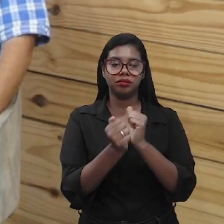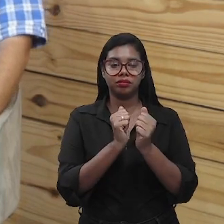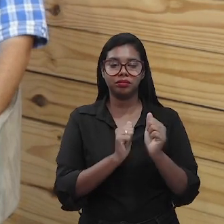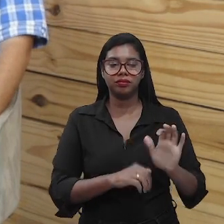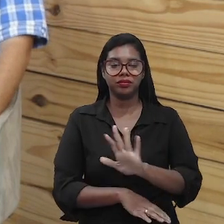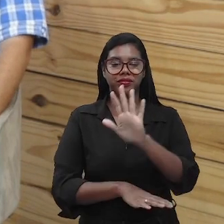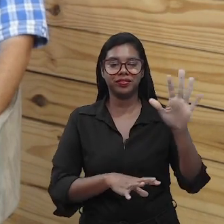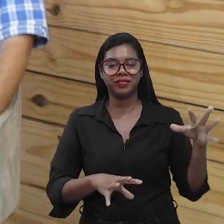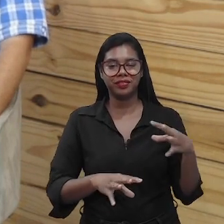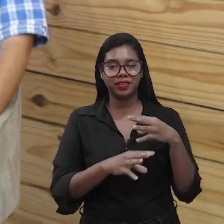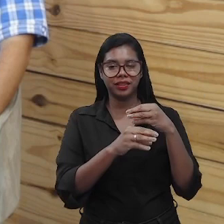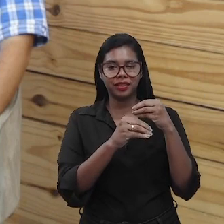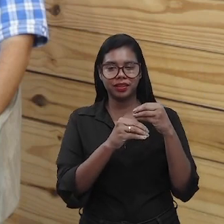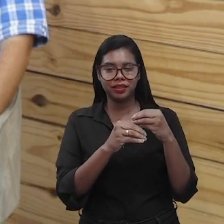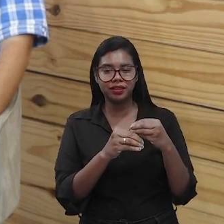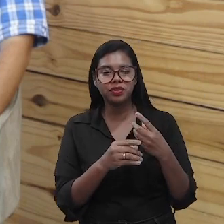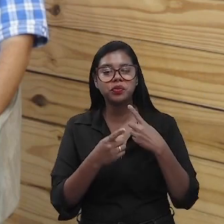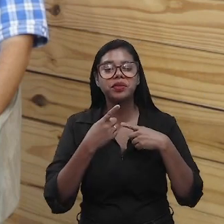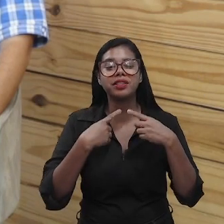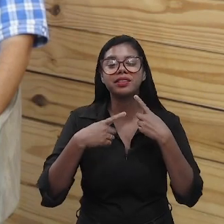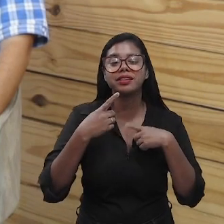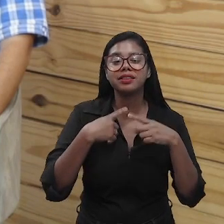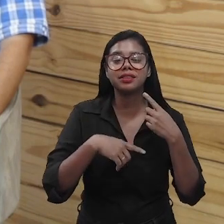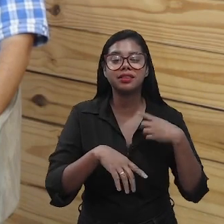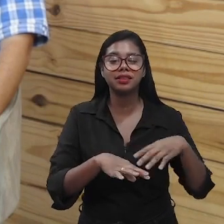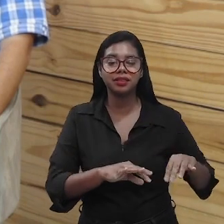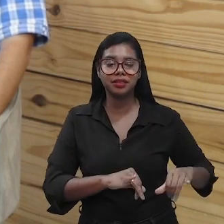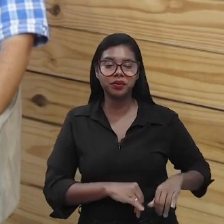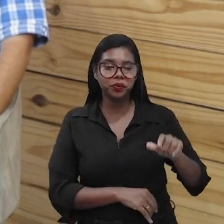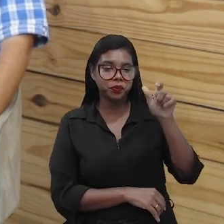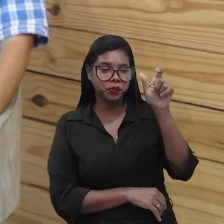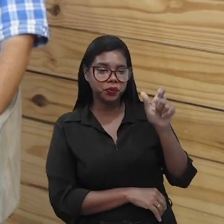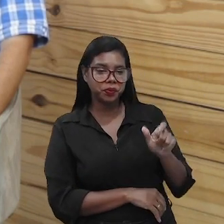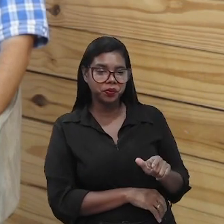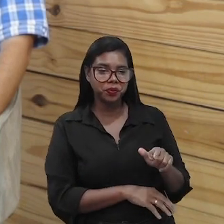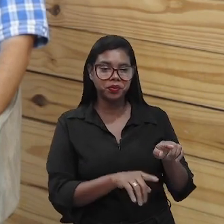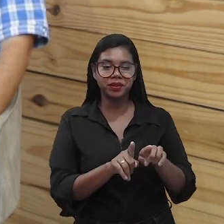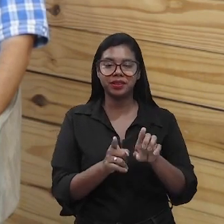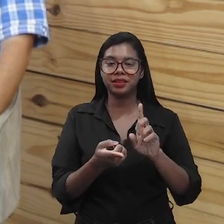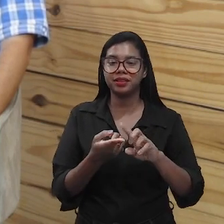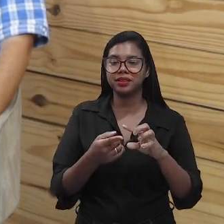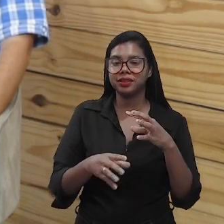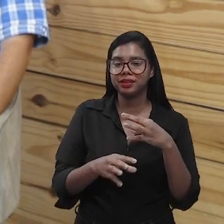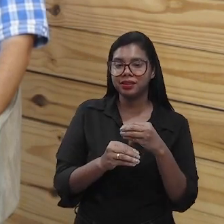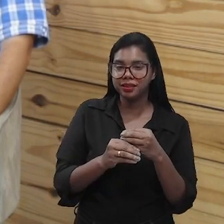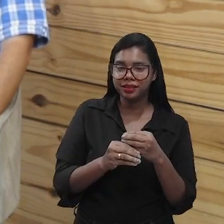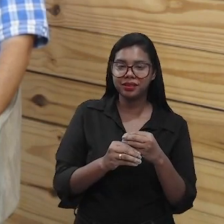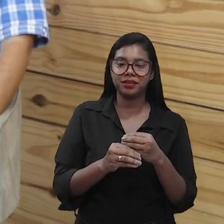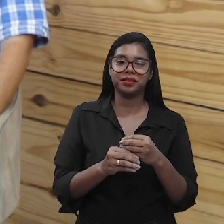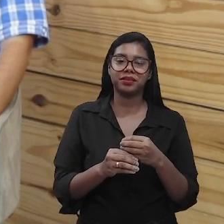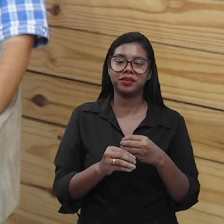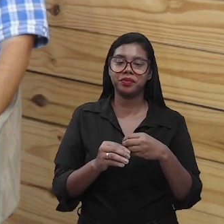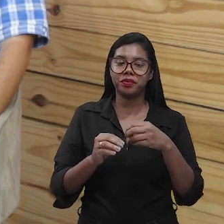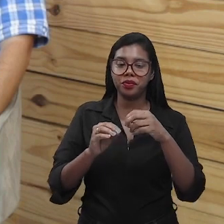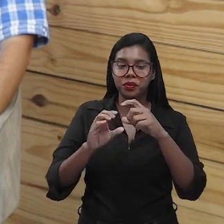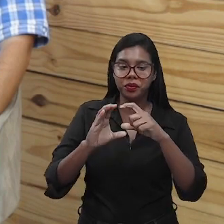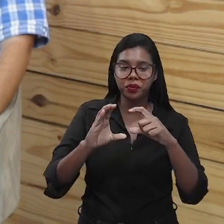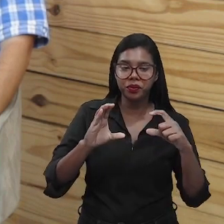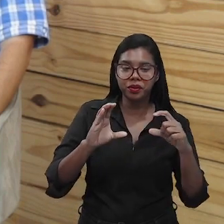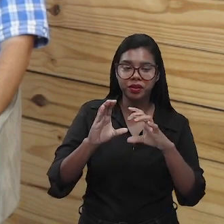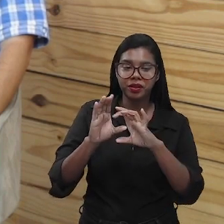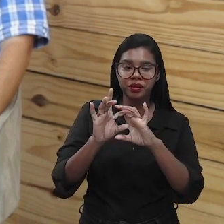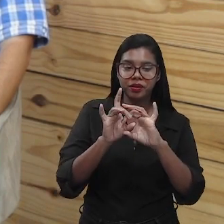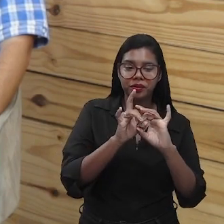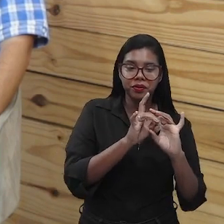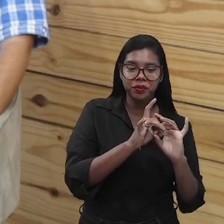como desejo, dor, persona, público, linha editorial, cronograma de conteúdo, coisas extremamente,